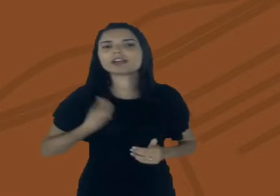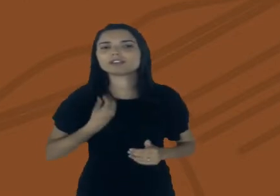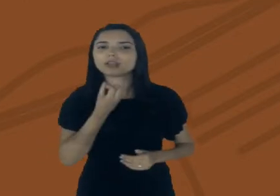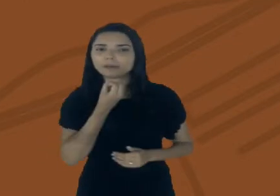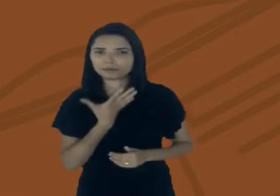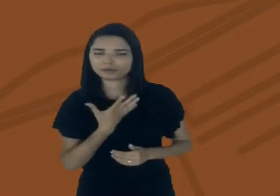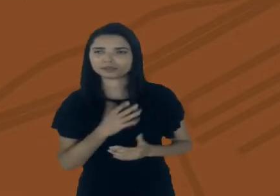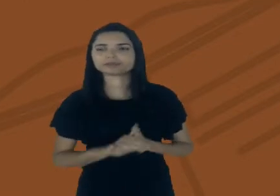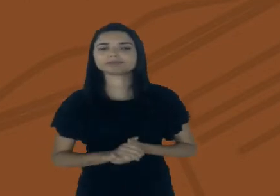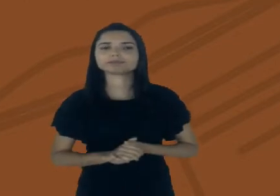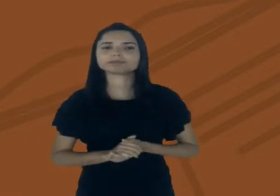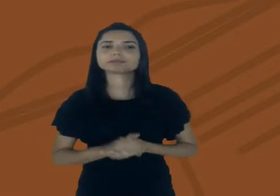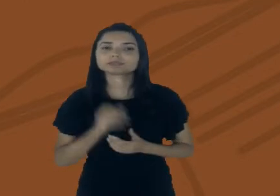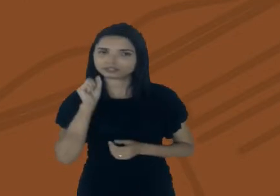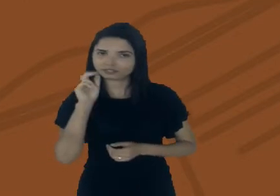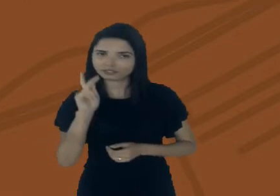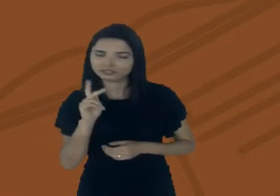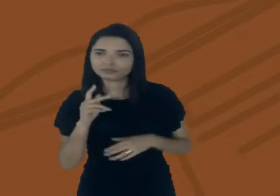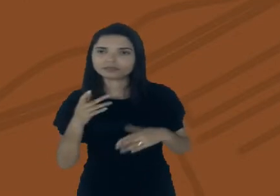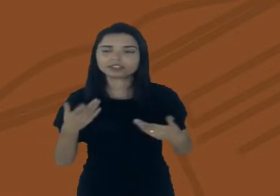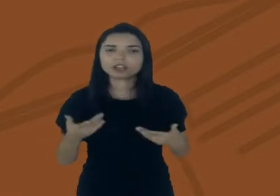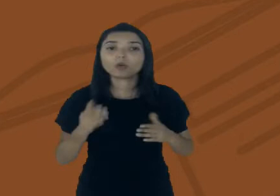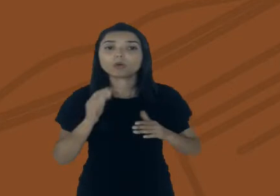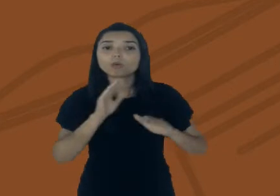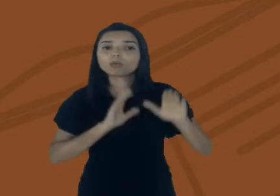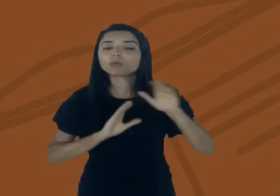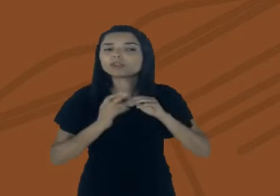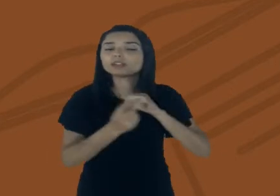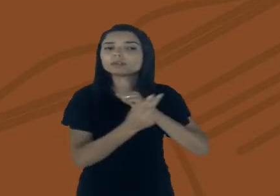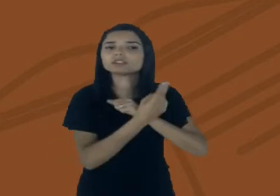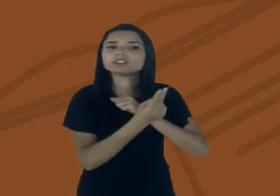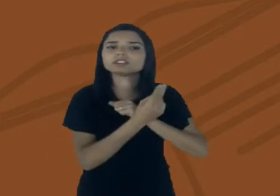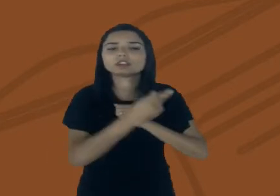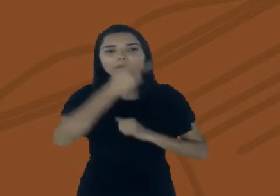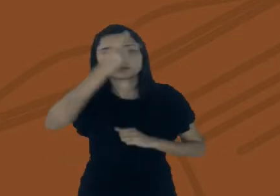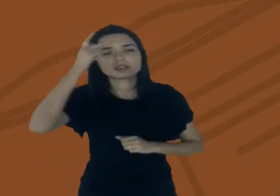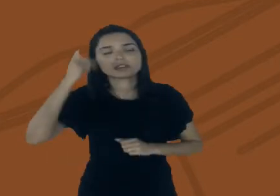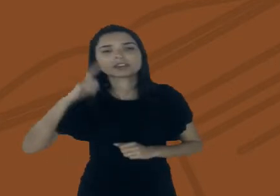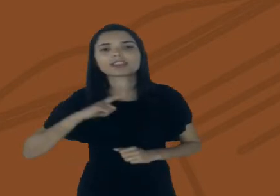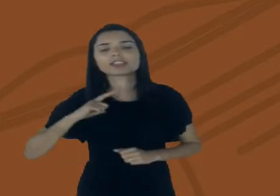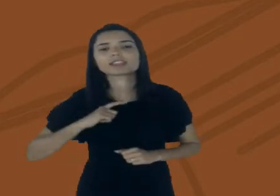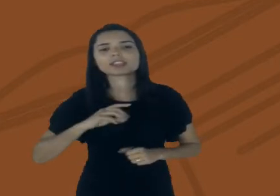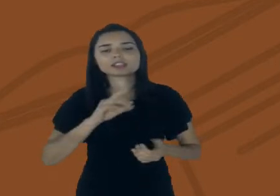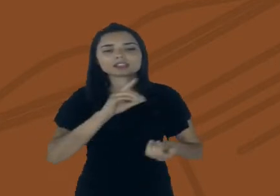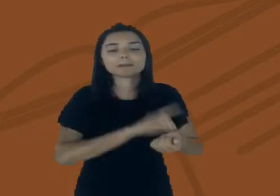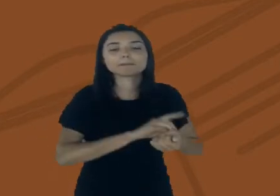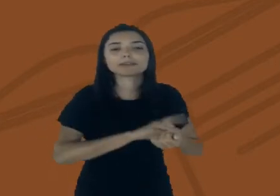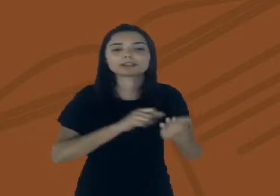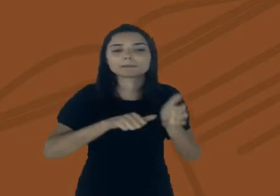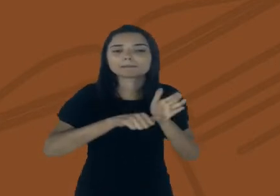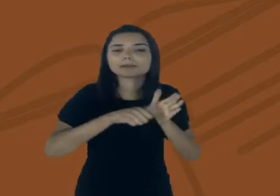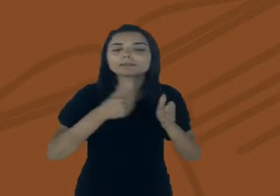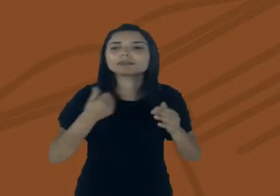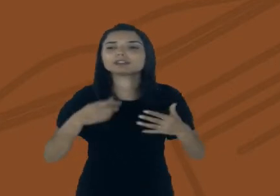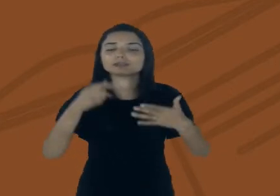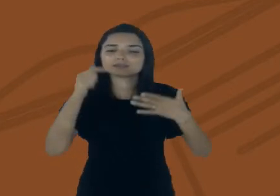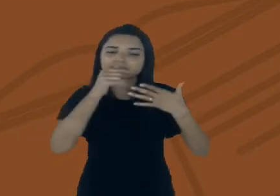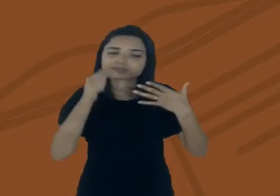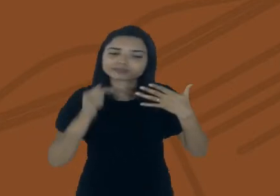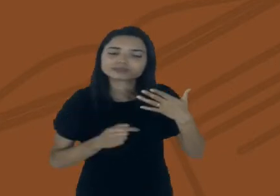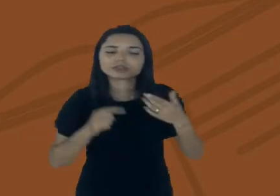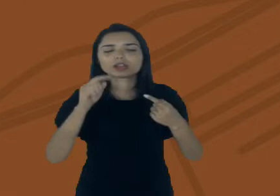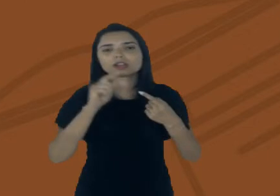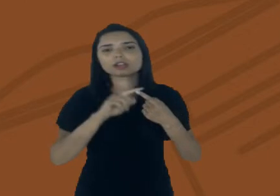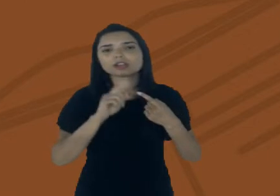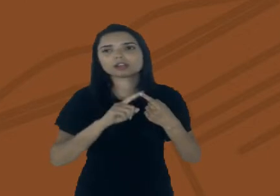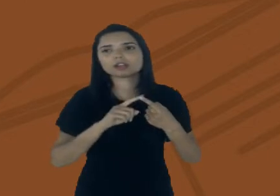Dentro ainda desses cuidados para as pessoas com diabetes, nós podemos citar alguns tópicos. Primeiro, informe-se e conheça melhor